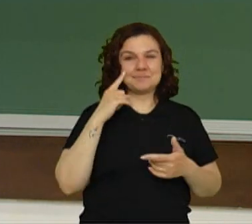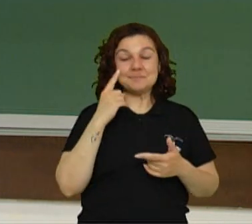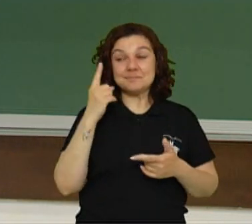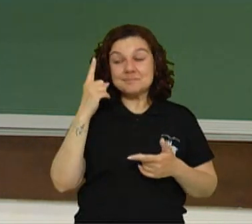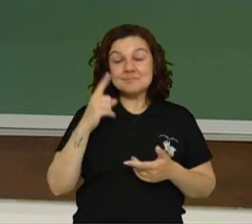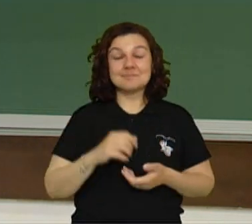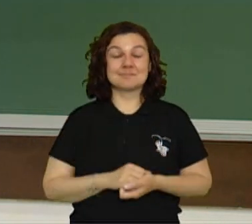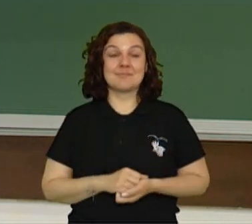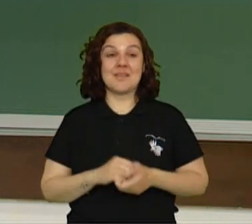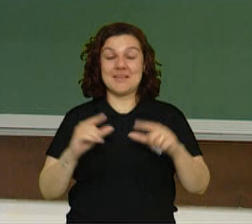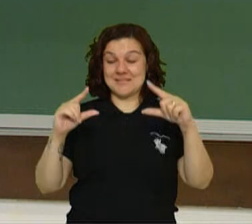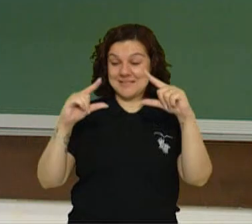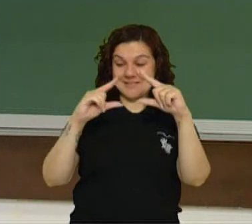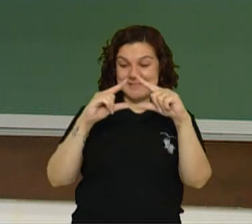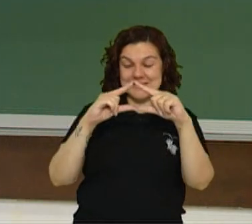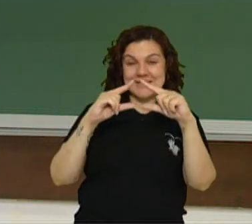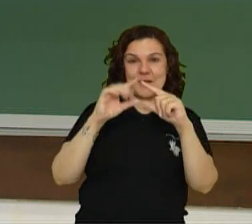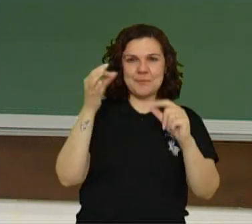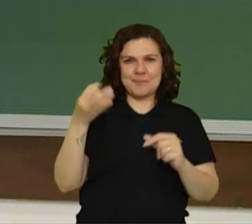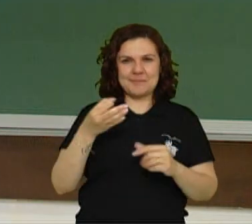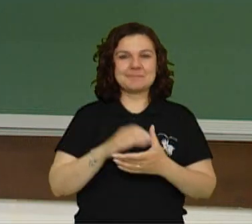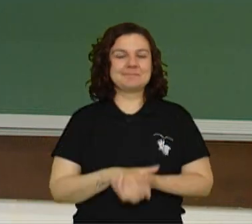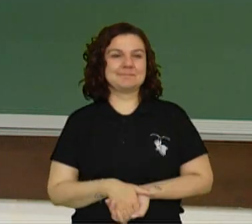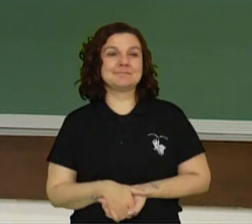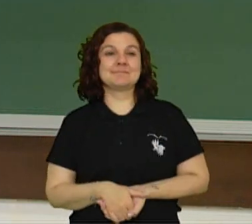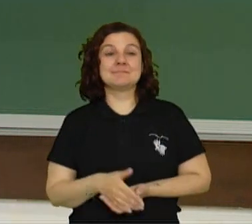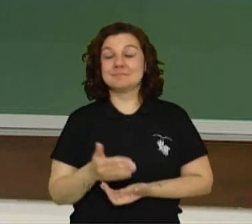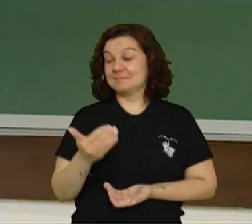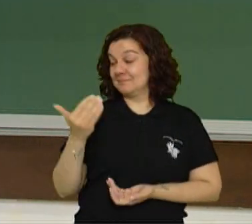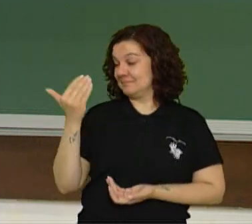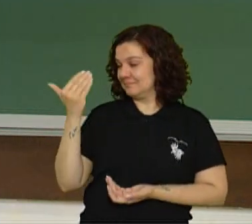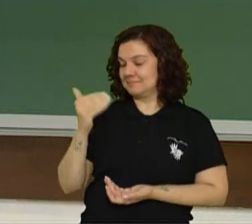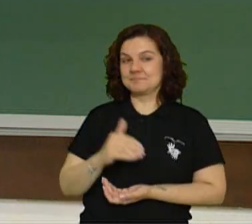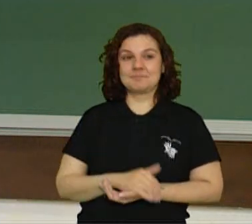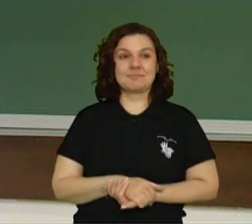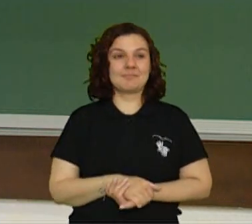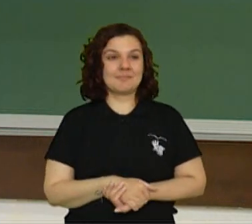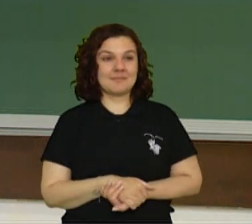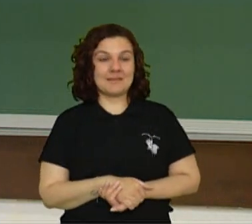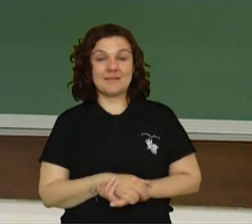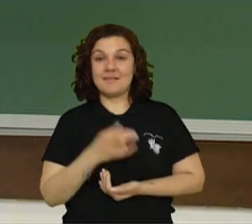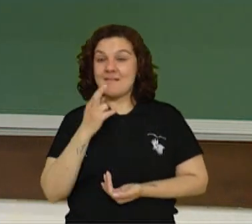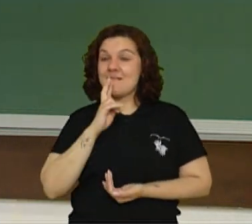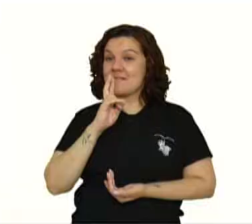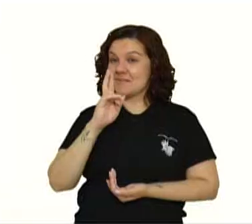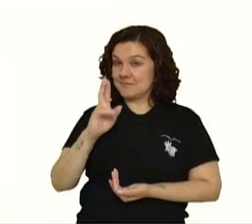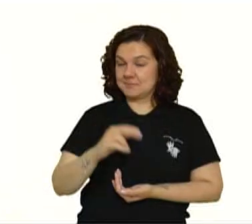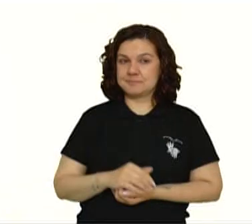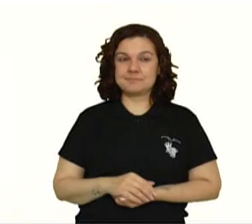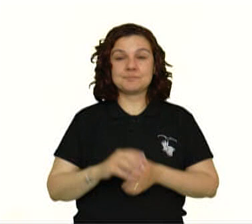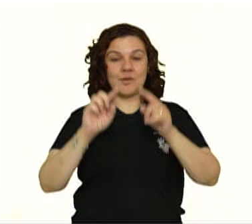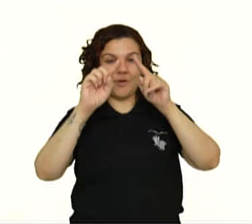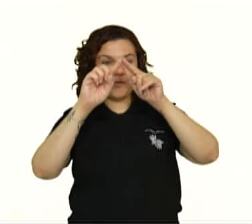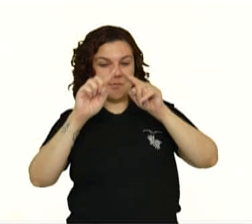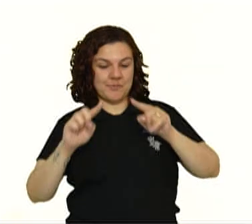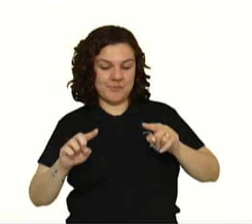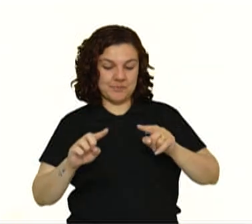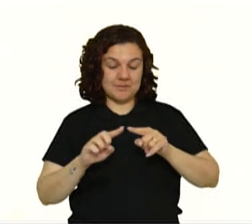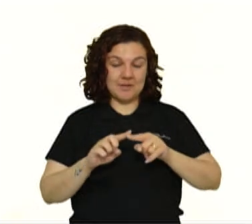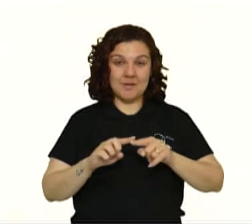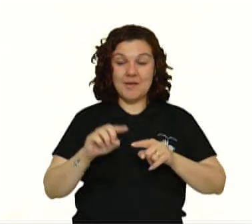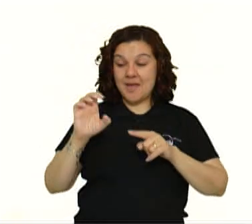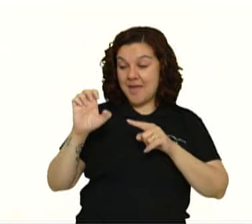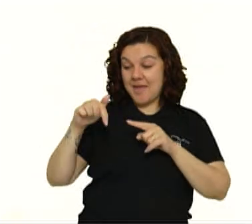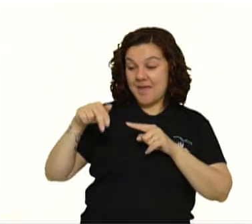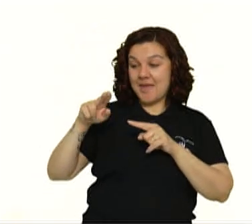lembrar dos nossos triângulos equiláteros, não é? Aqui, a respostinha. Triângulo equilátero tem esse